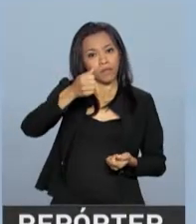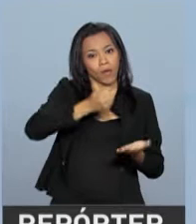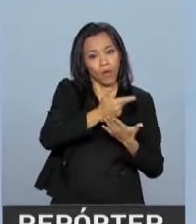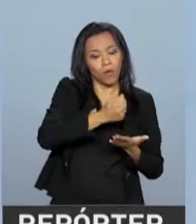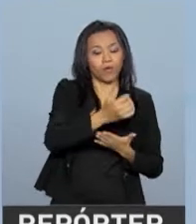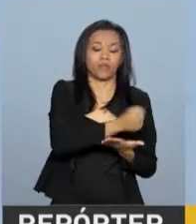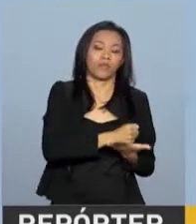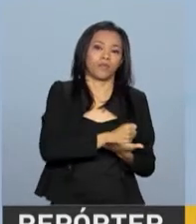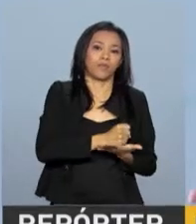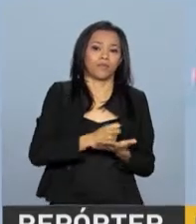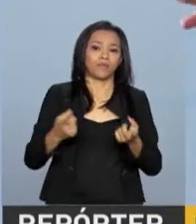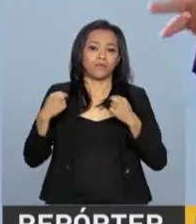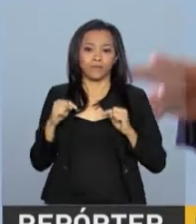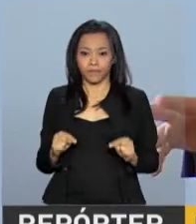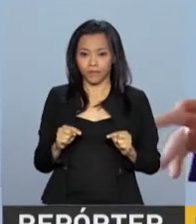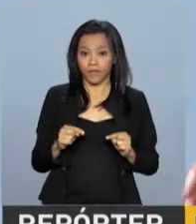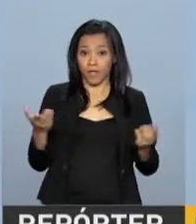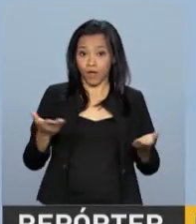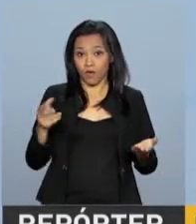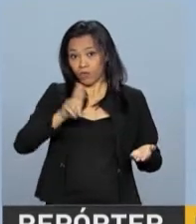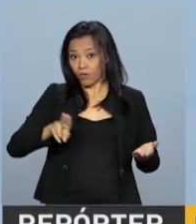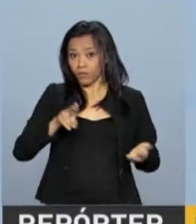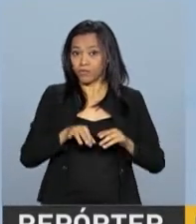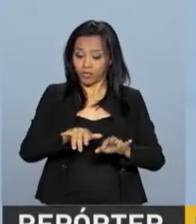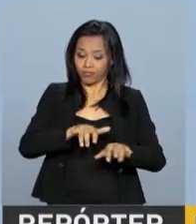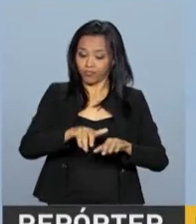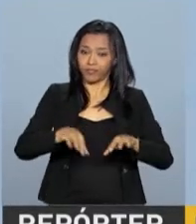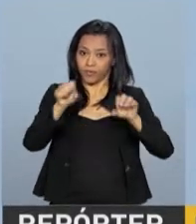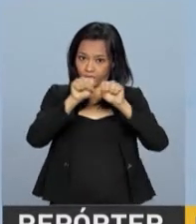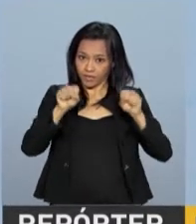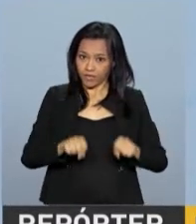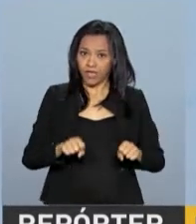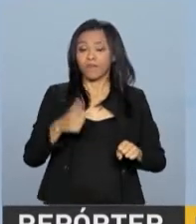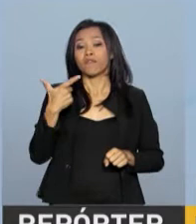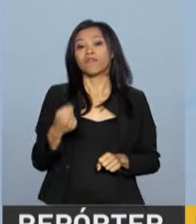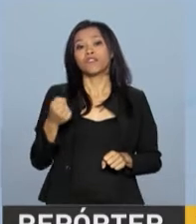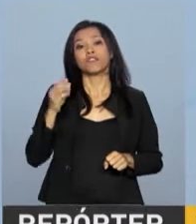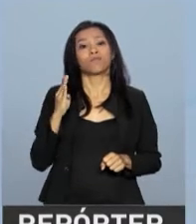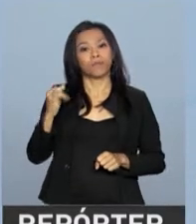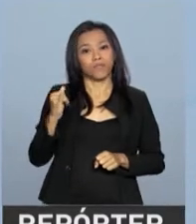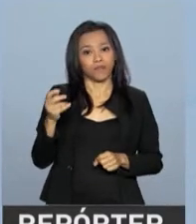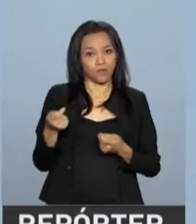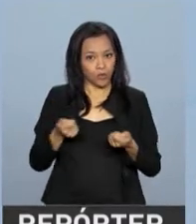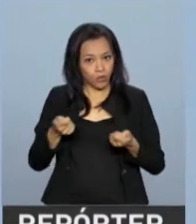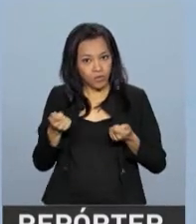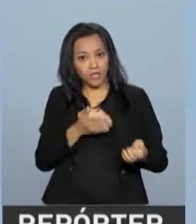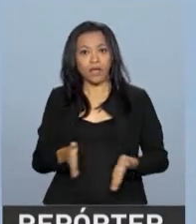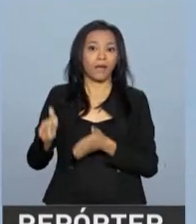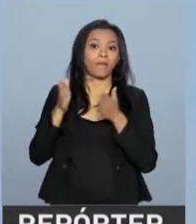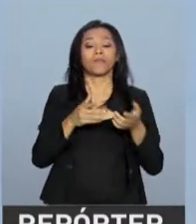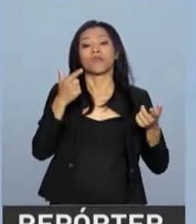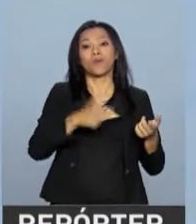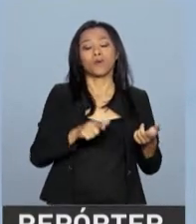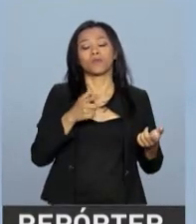assegurar aos senhores com a informatização não podemos economizar 20 milhões com a regionalização ea mudança do modelo de